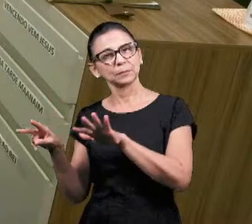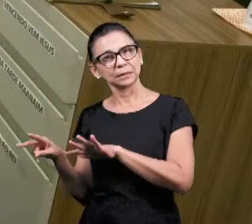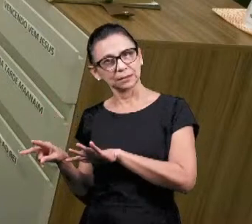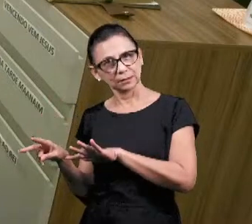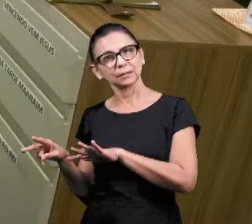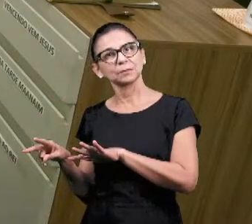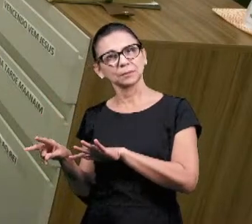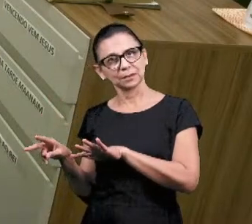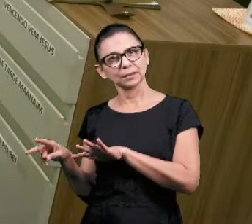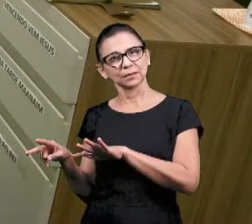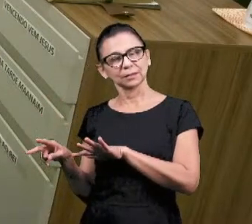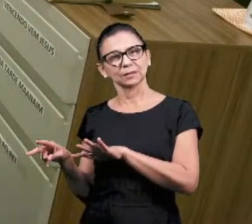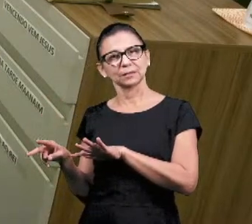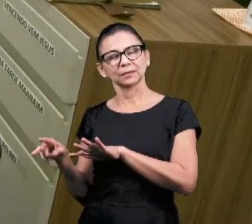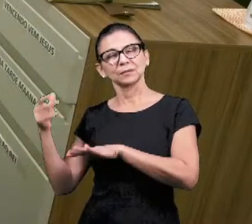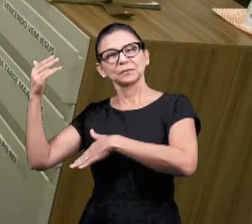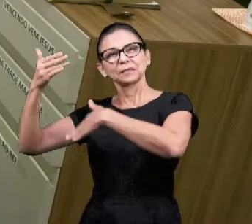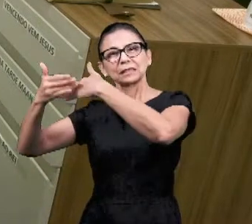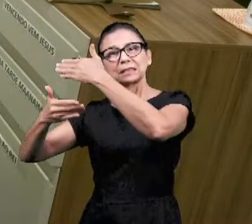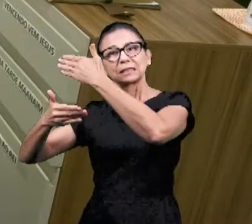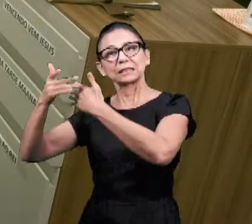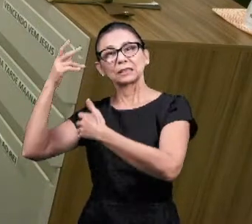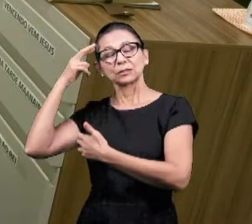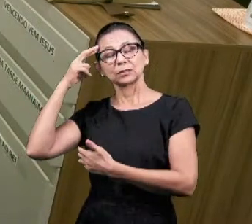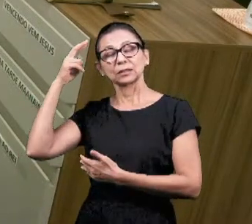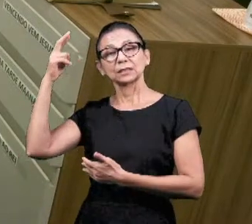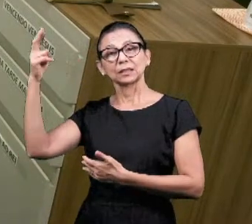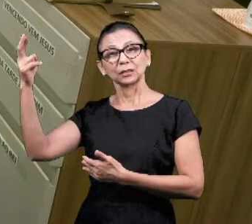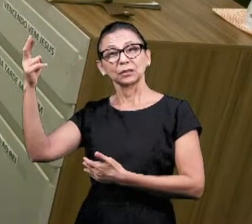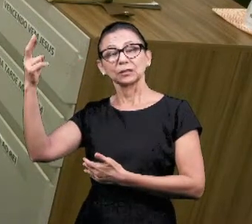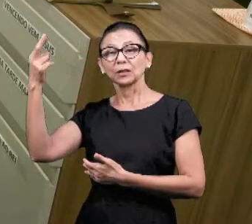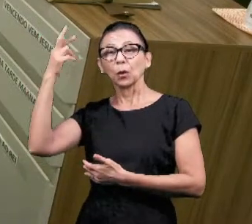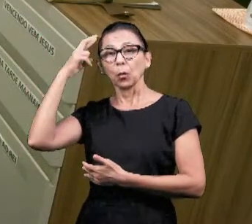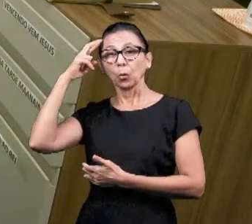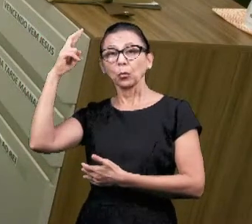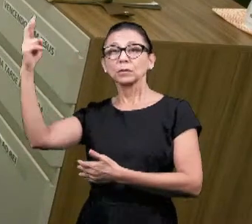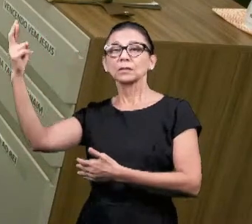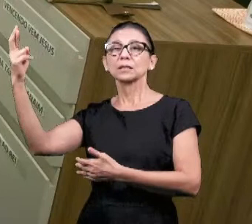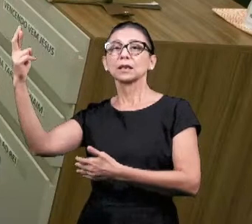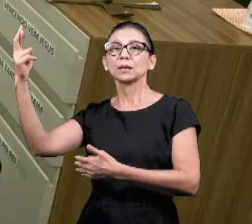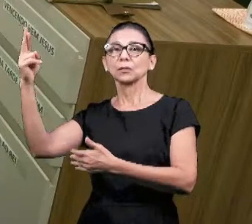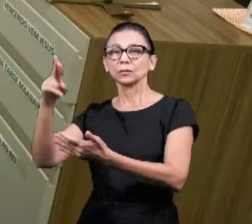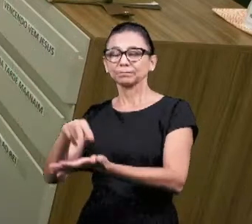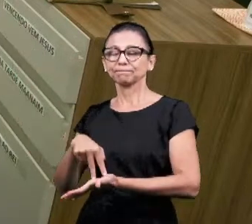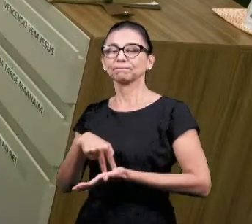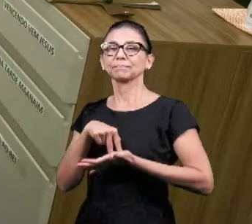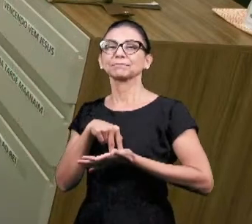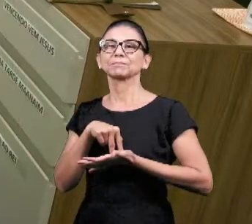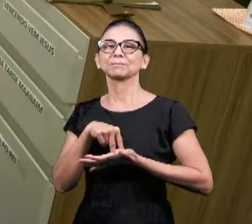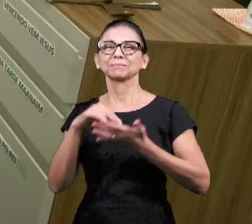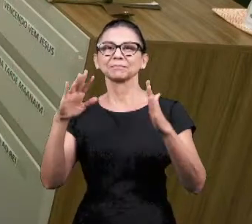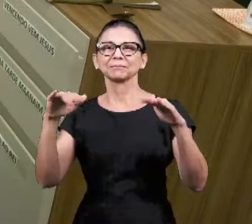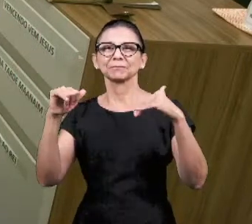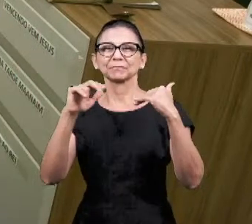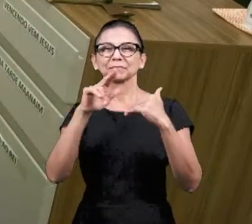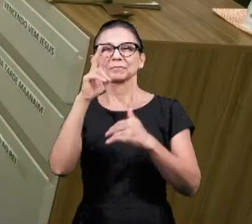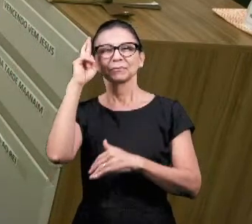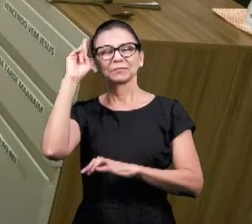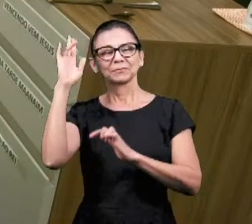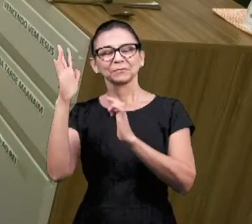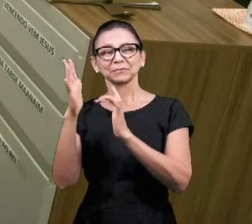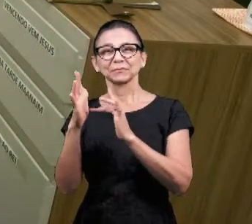iniciando mais uma semana na presença do Senhor, é porque Ele nos sustentou. Louvado seja o nome do nosso Senhor Jesus. Estamos